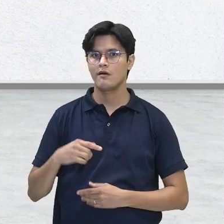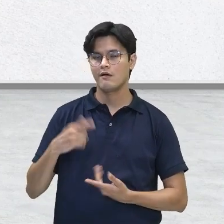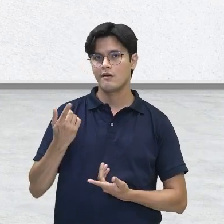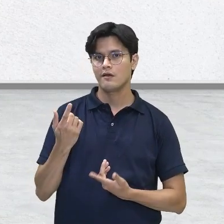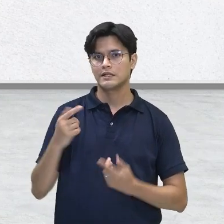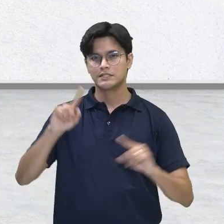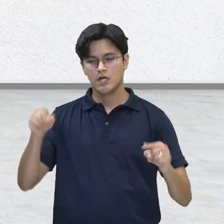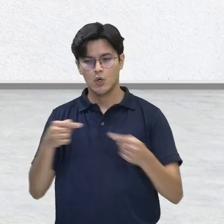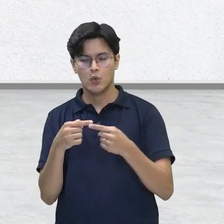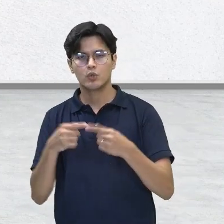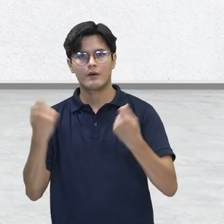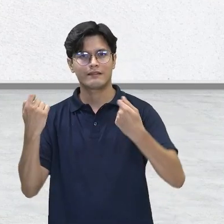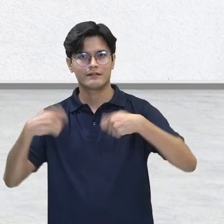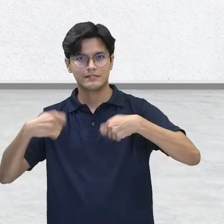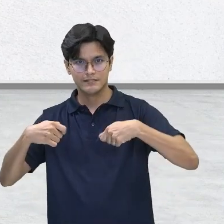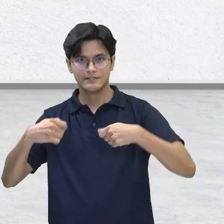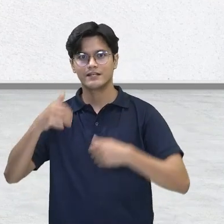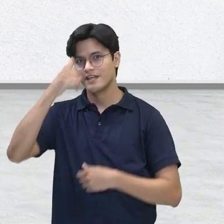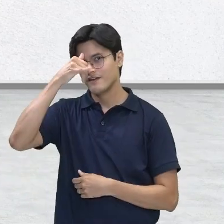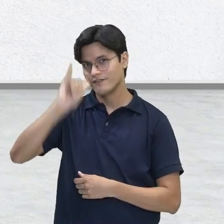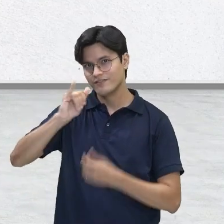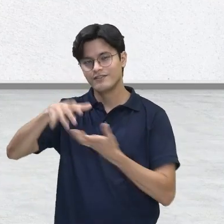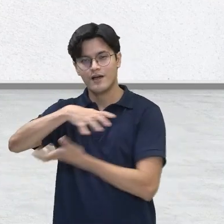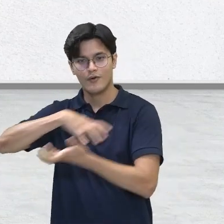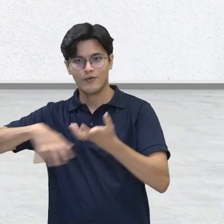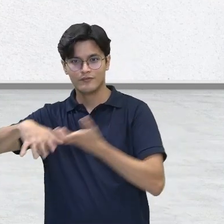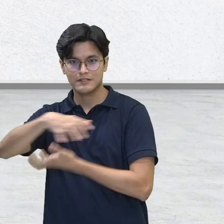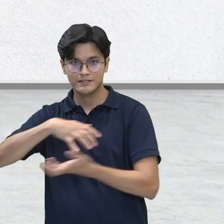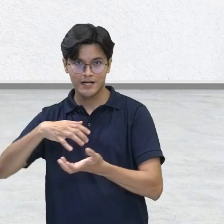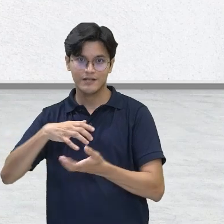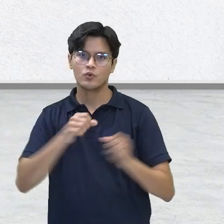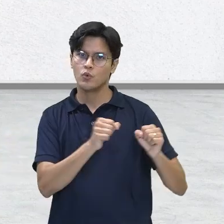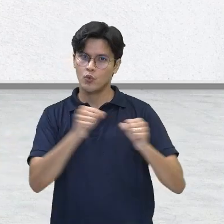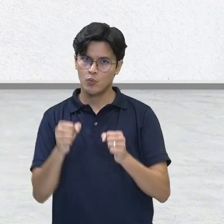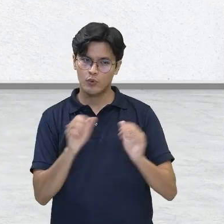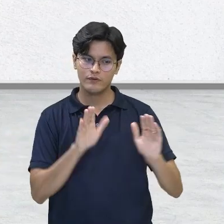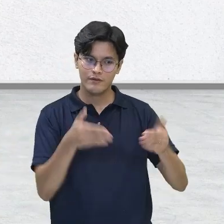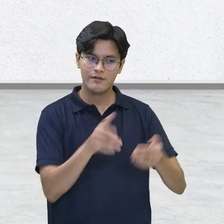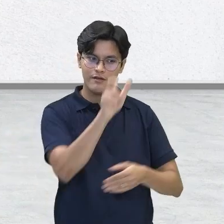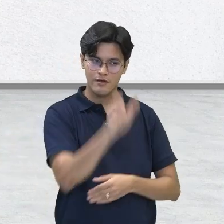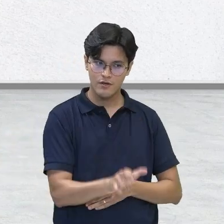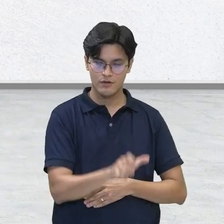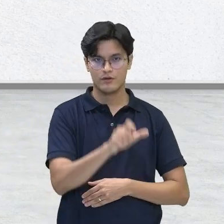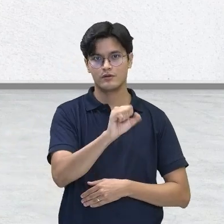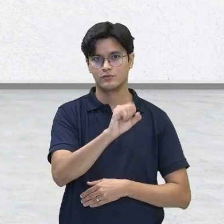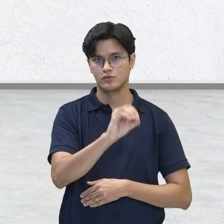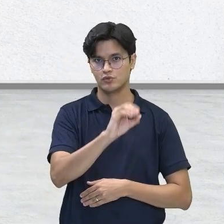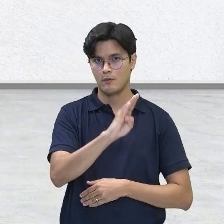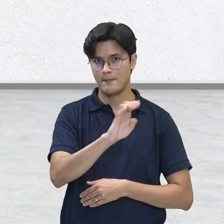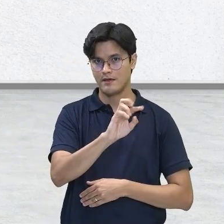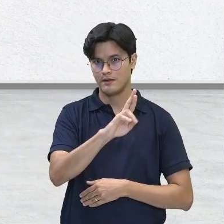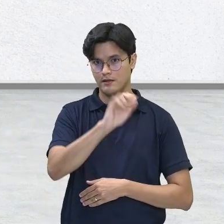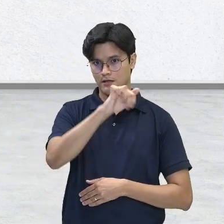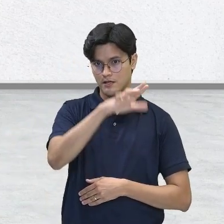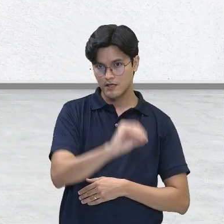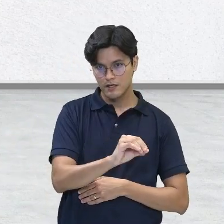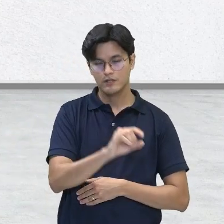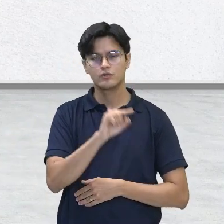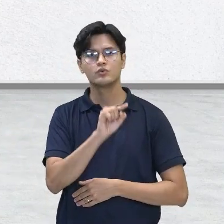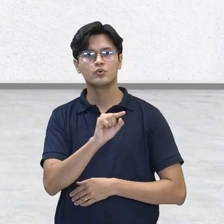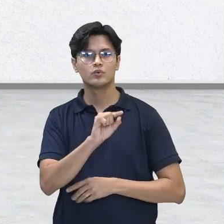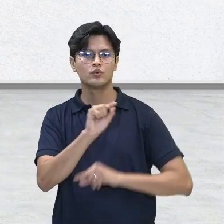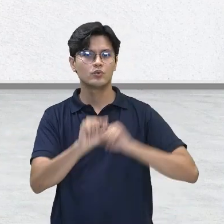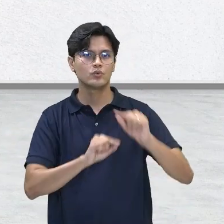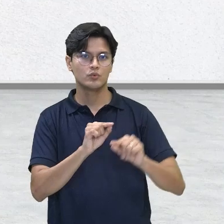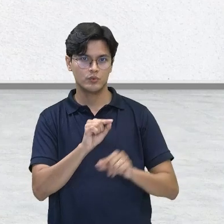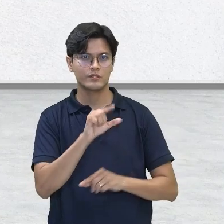absoluto e indivisível, pois qualquer divisão levaria à desordem. Então, vejam, nessa concepção surge